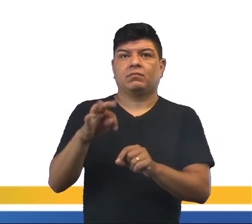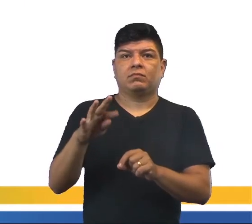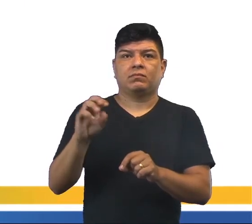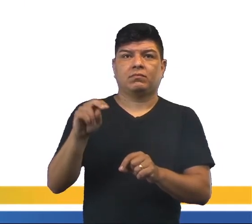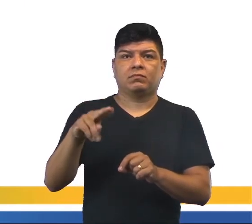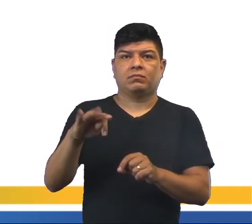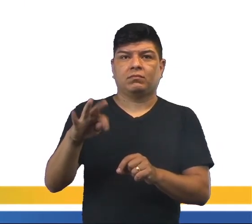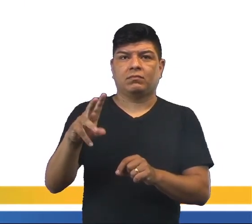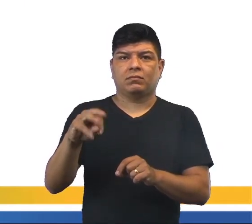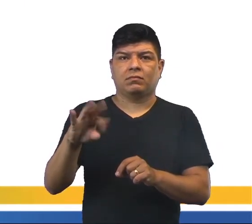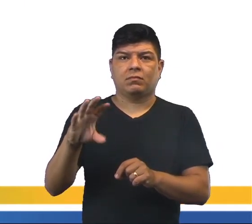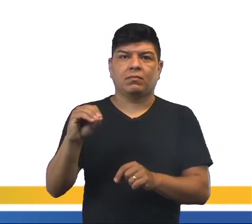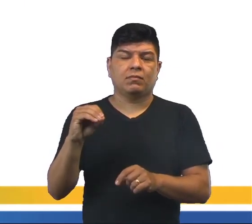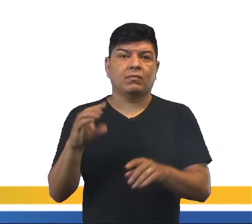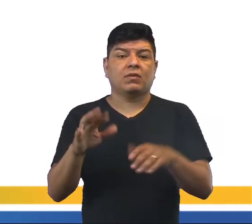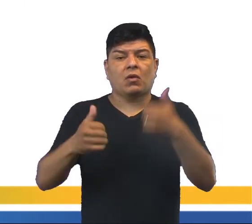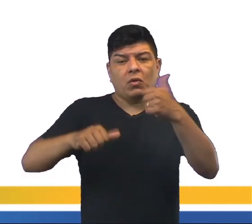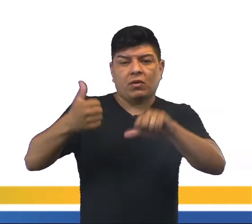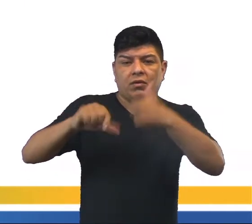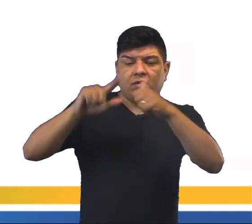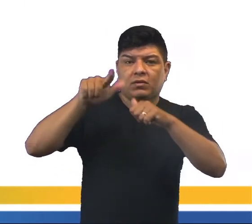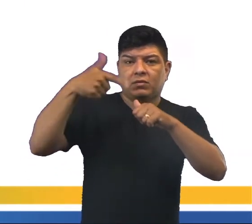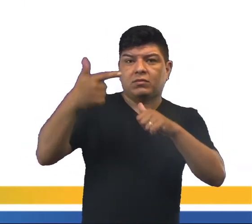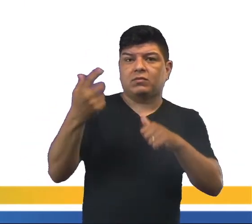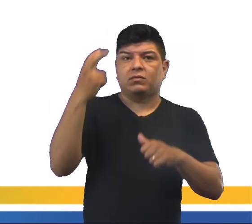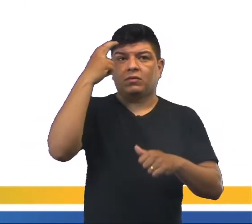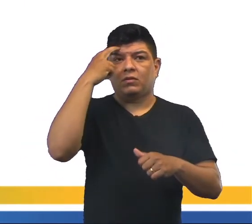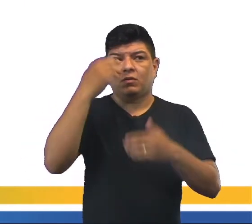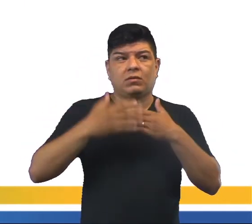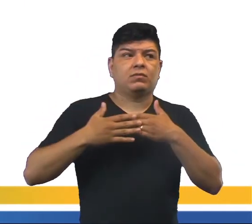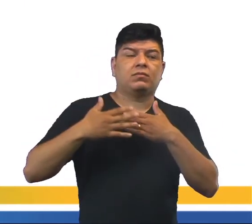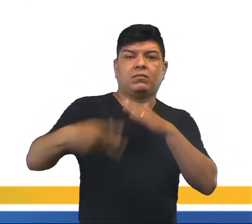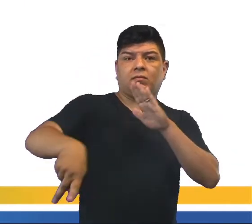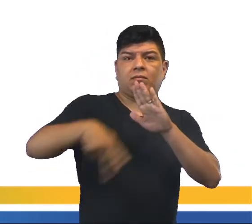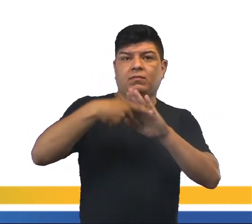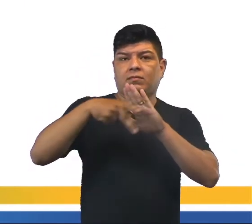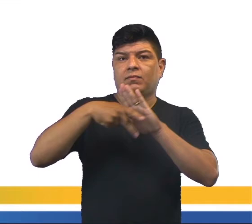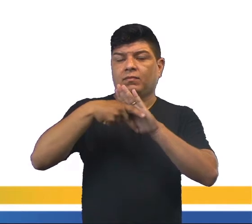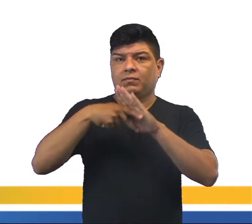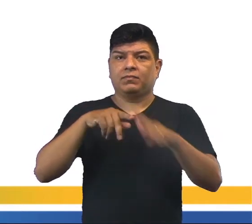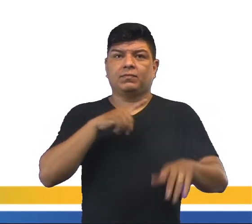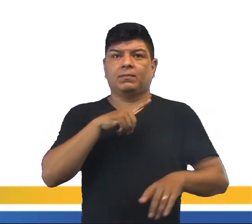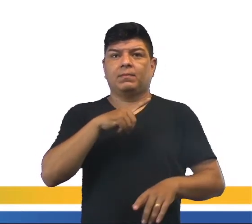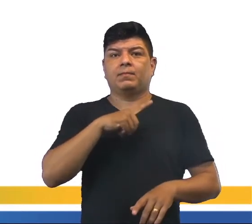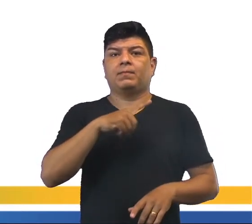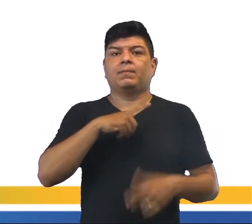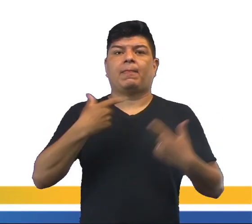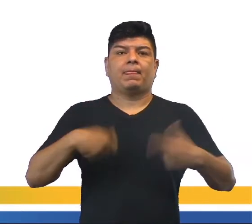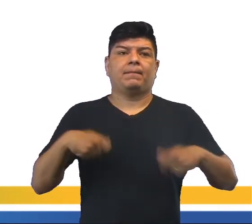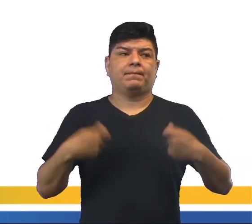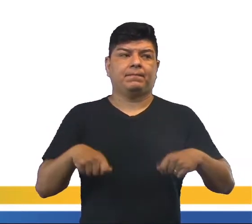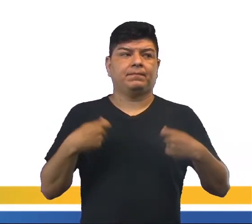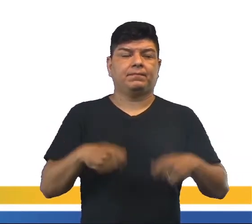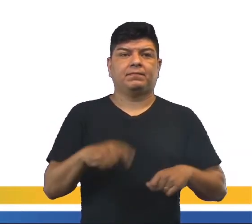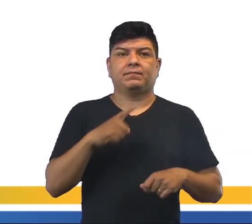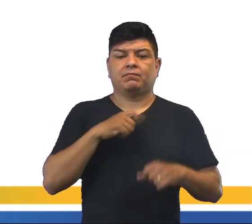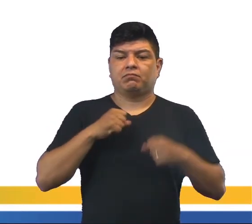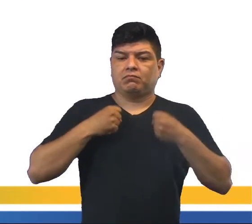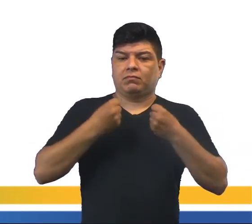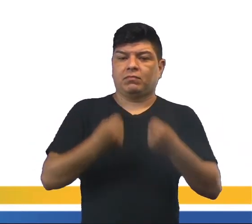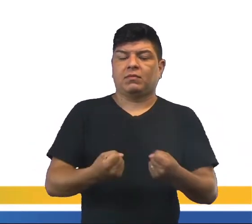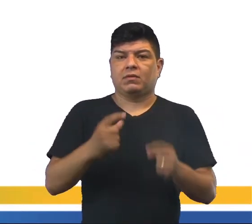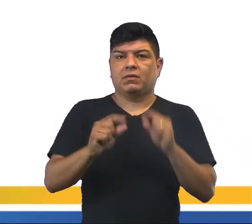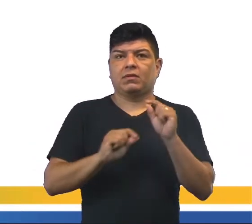o Ocidente vê e analisa as outras culturas a partir de suas próprias categorias, e é necessário que haja um esforço